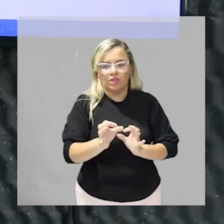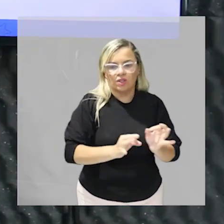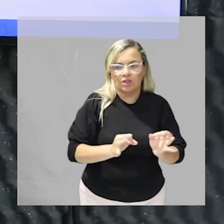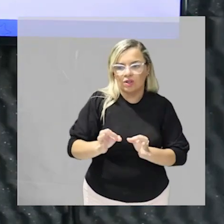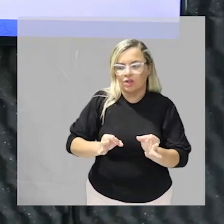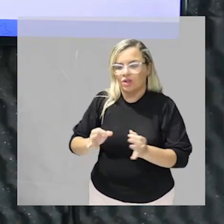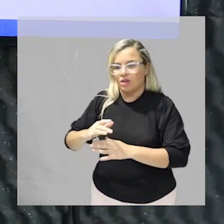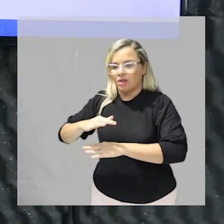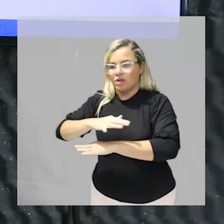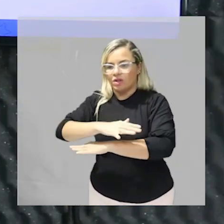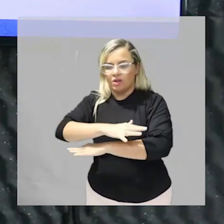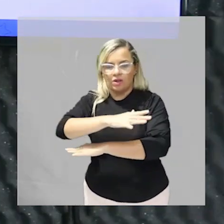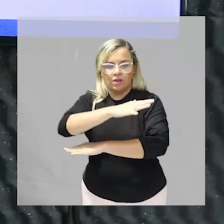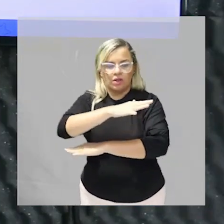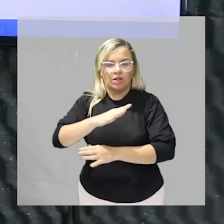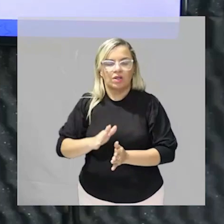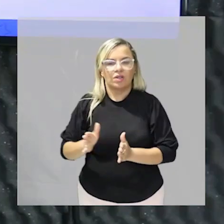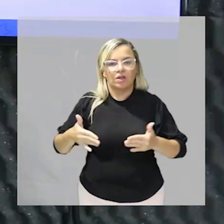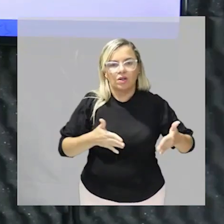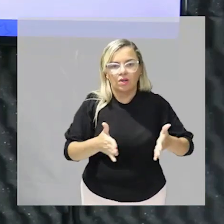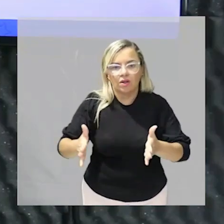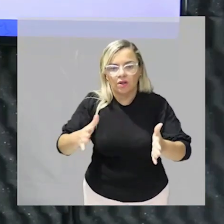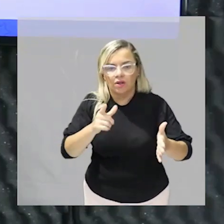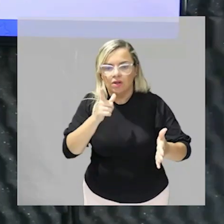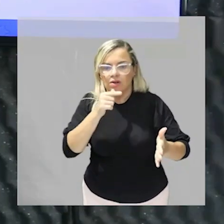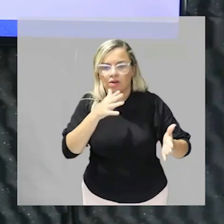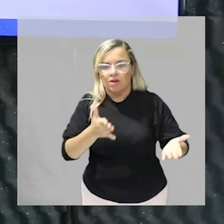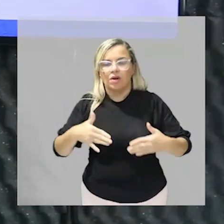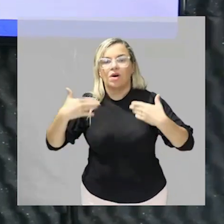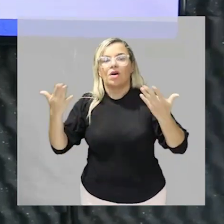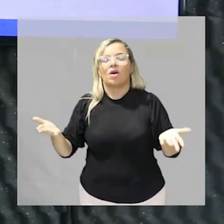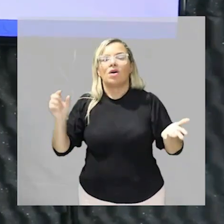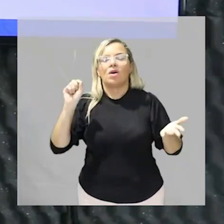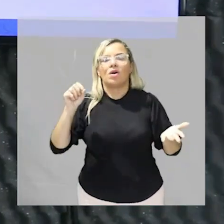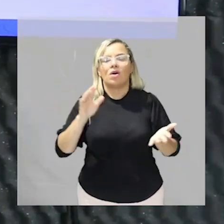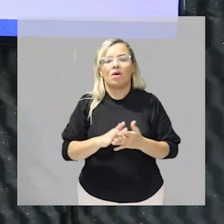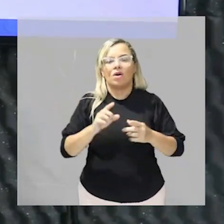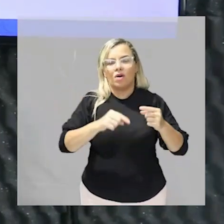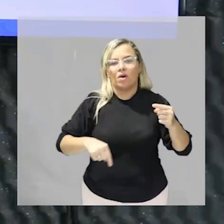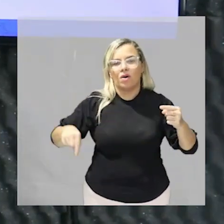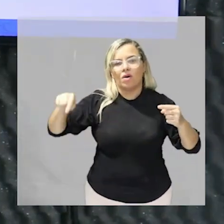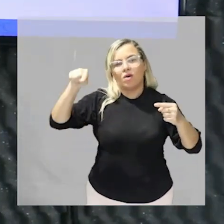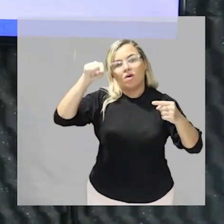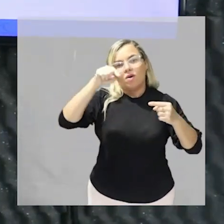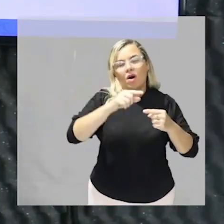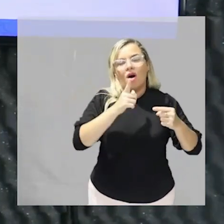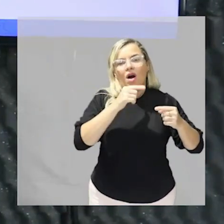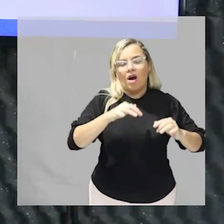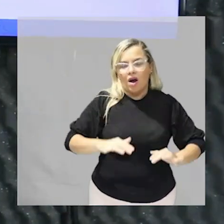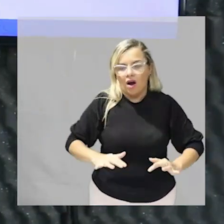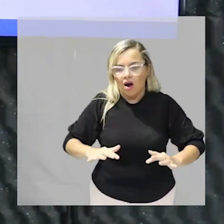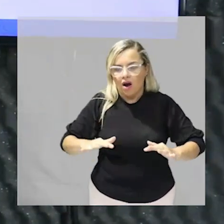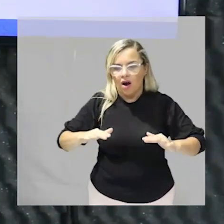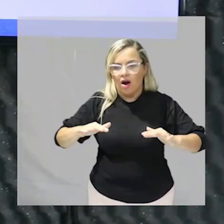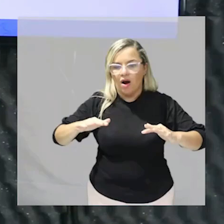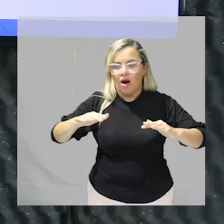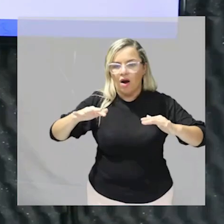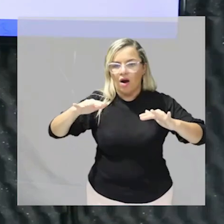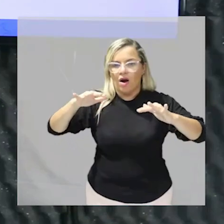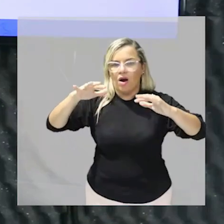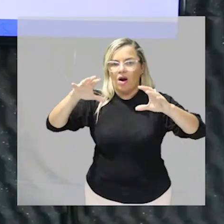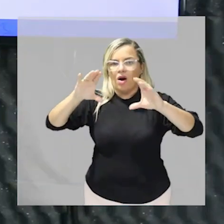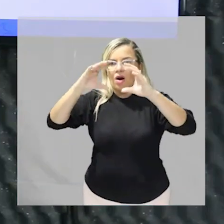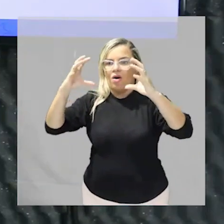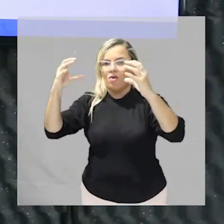armazenamentos e na trajetória das águas. Gente, ciclo hidrológico, tá certo? A água evapora dos oceanos, dos rios, formam nuvens,